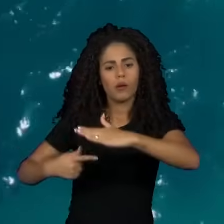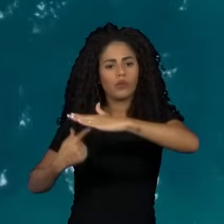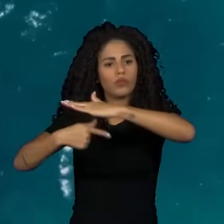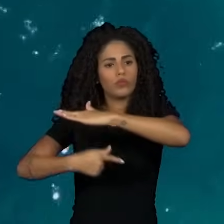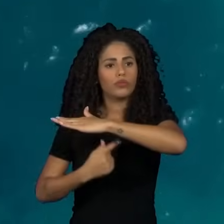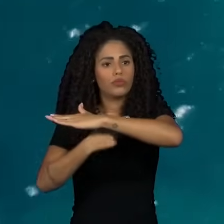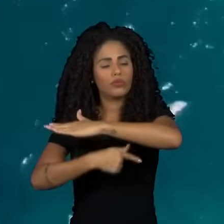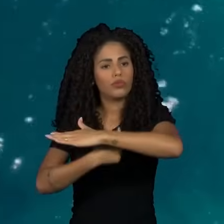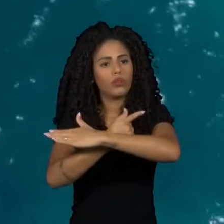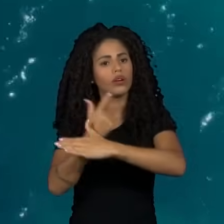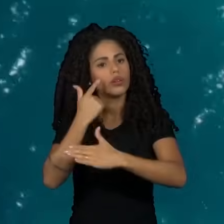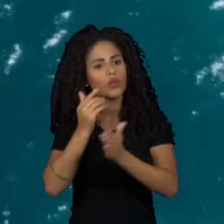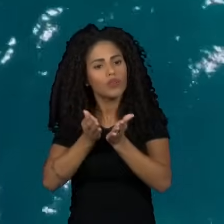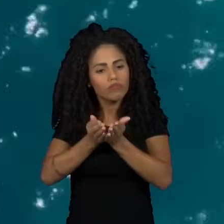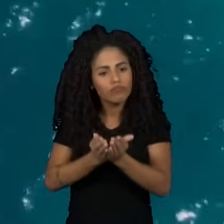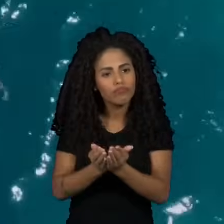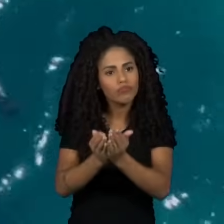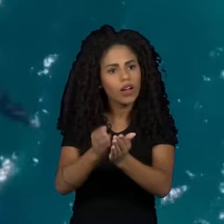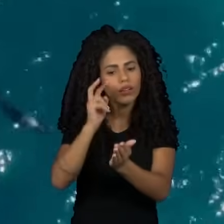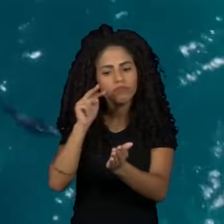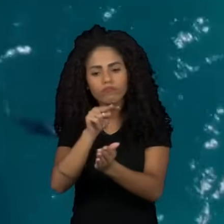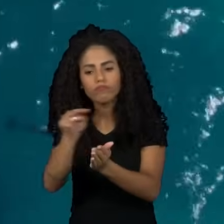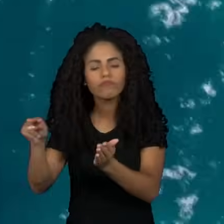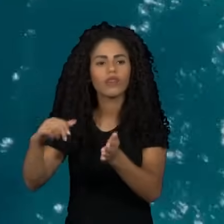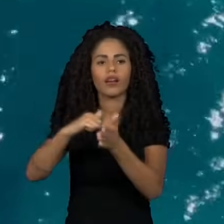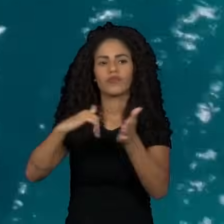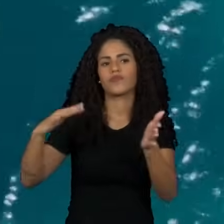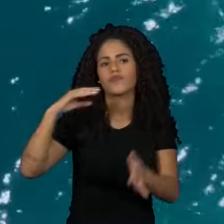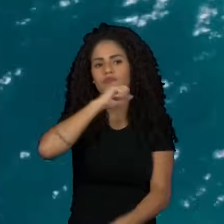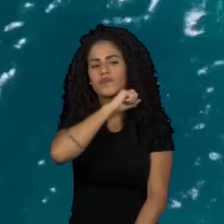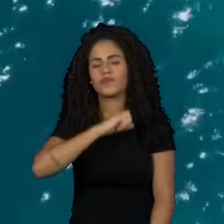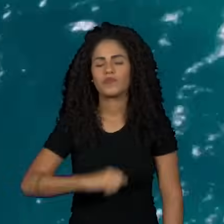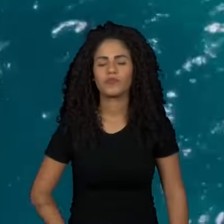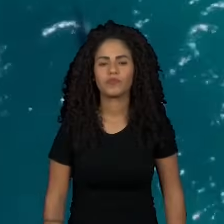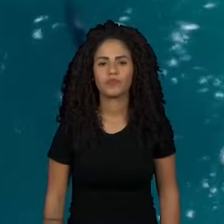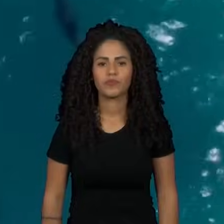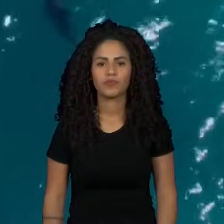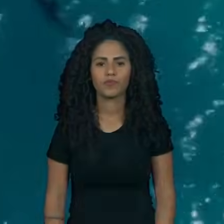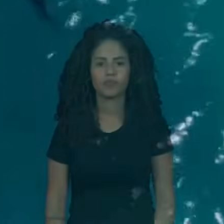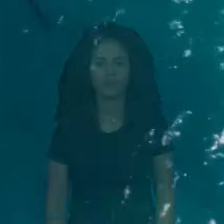as interações, né, com os barcos, então com a atividade náutica.